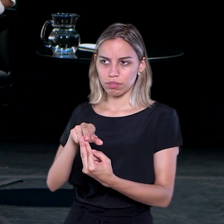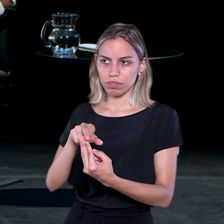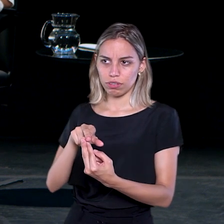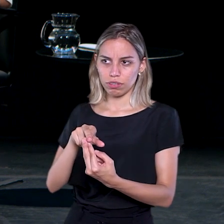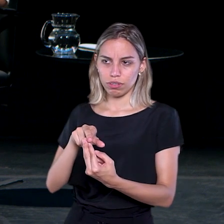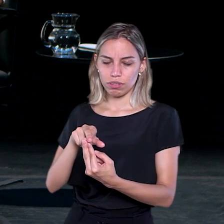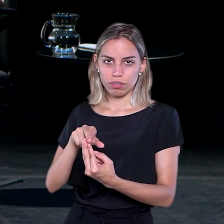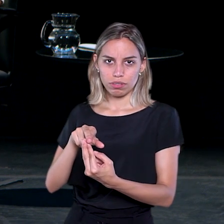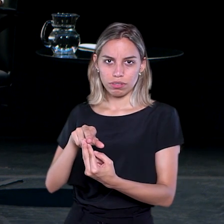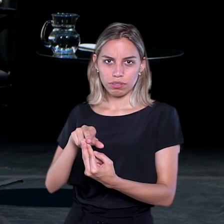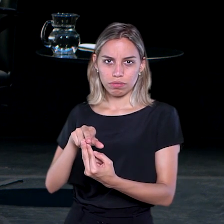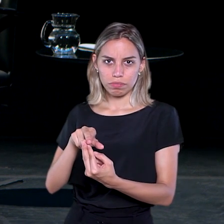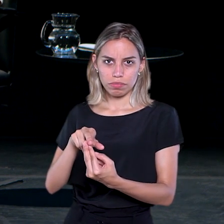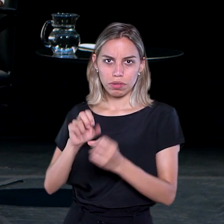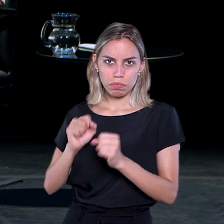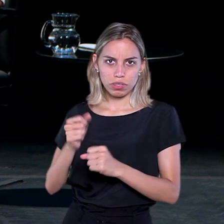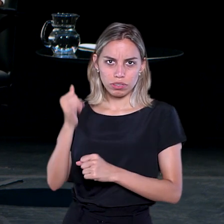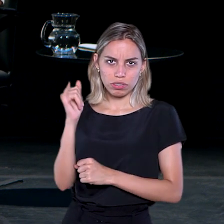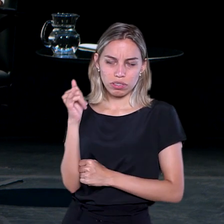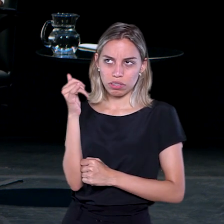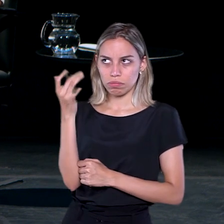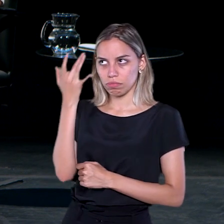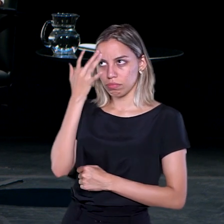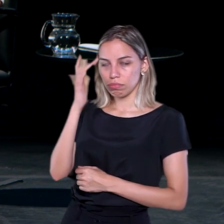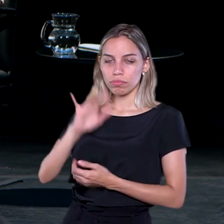você pode dizer que não. Mas, depois disso,